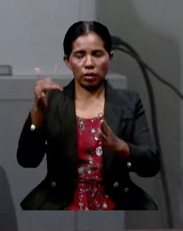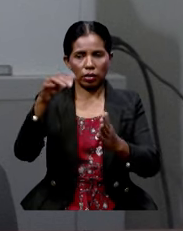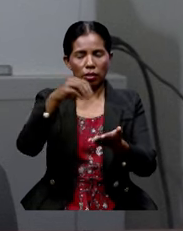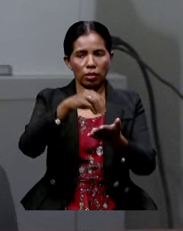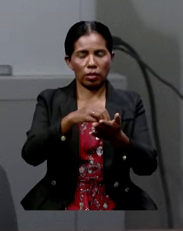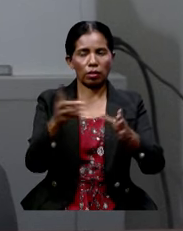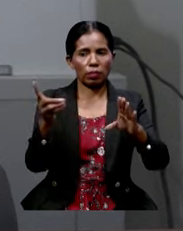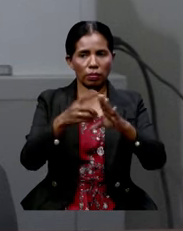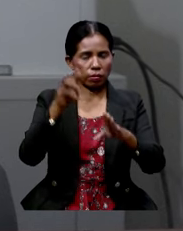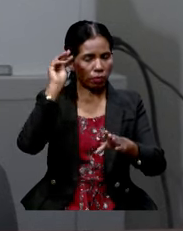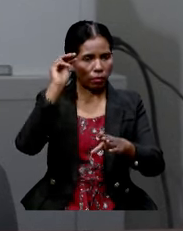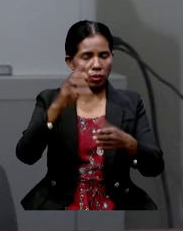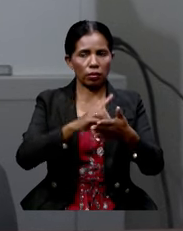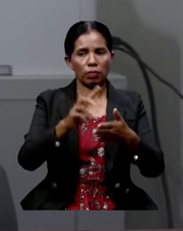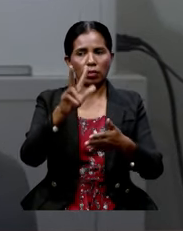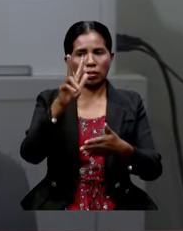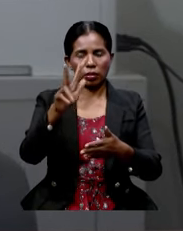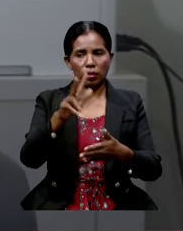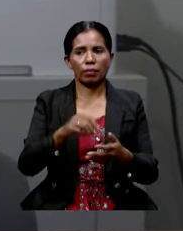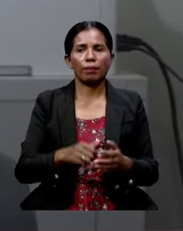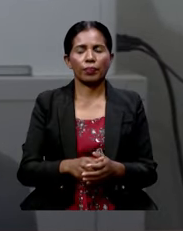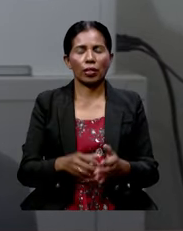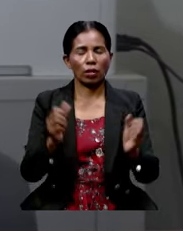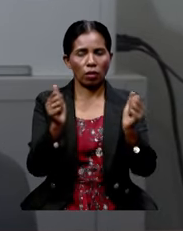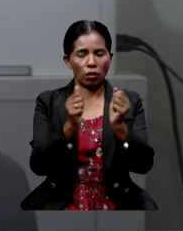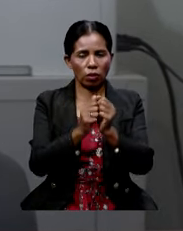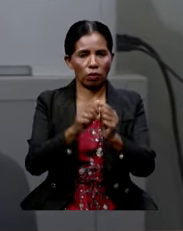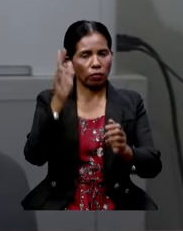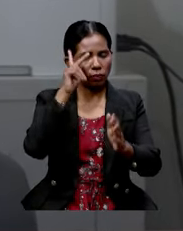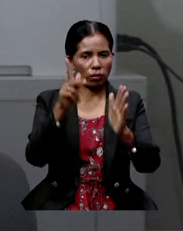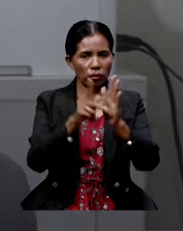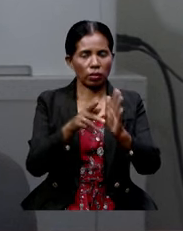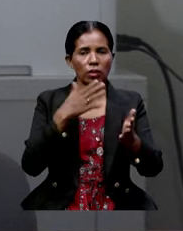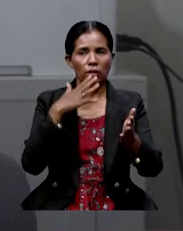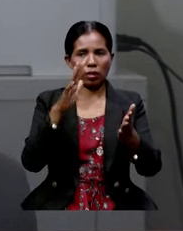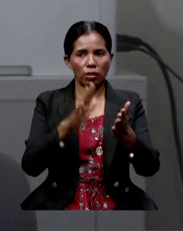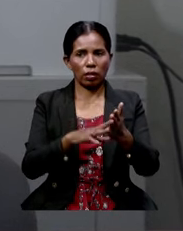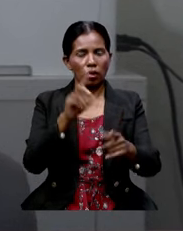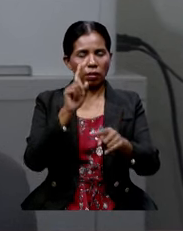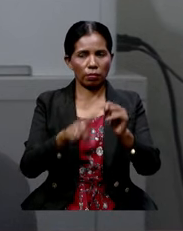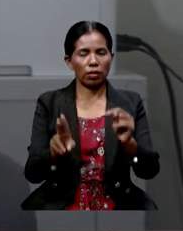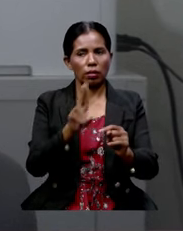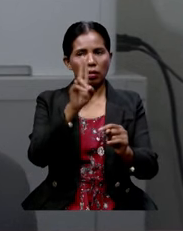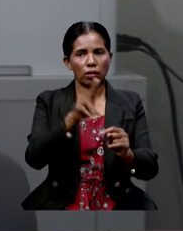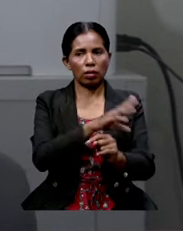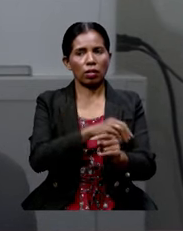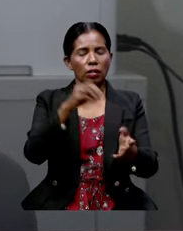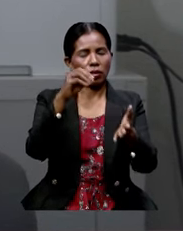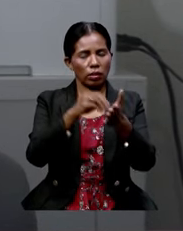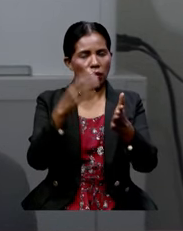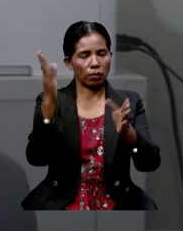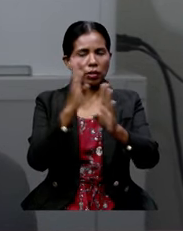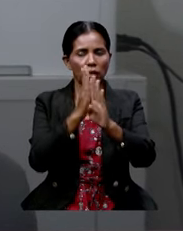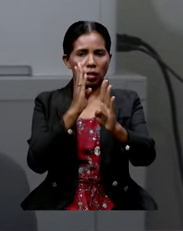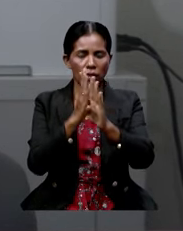diploma ministerial número 3/2003 nem o imagem serne bem mas lá do label do ni proibido ni atu taka baia careta